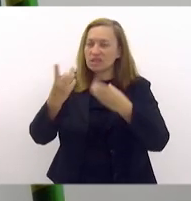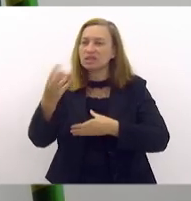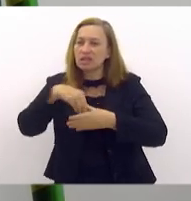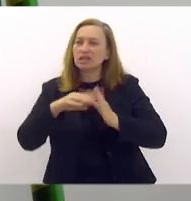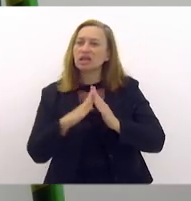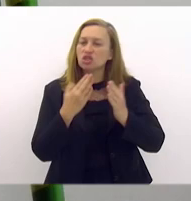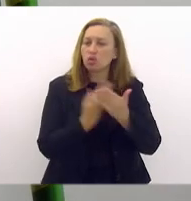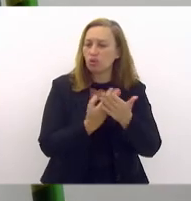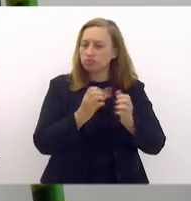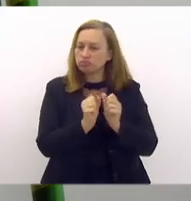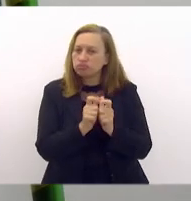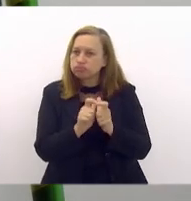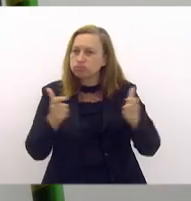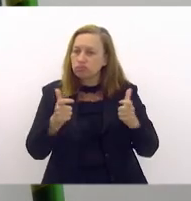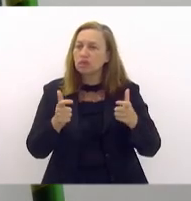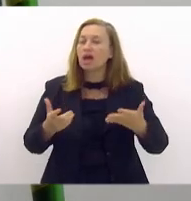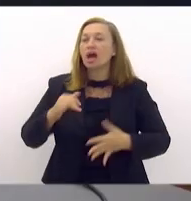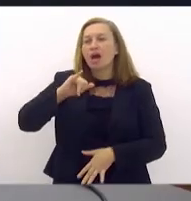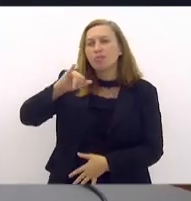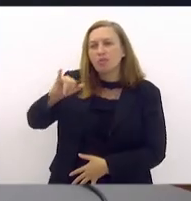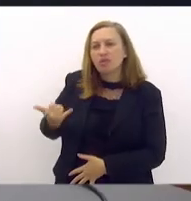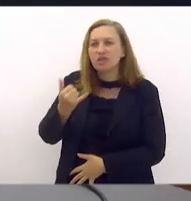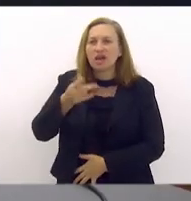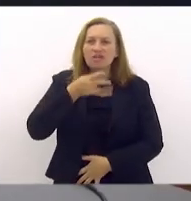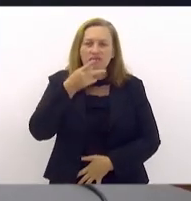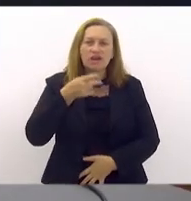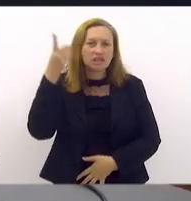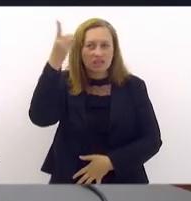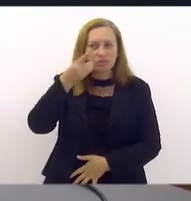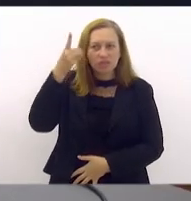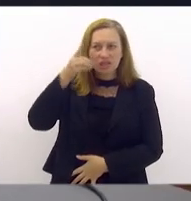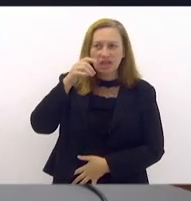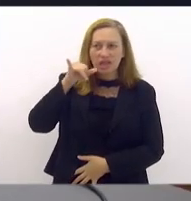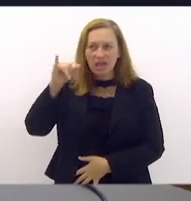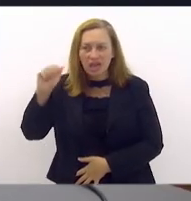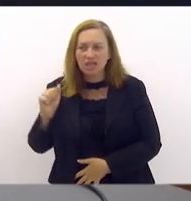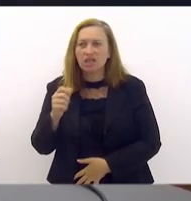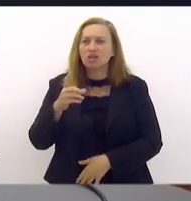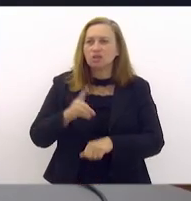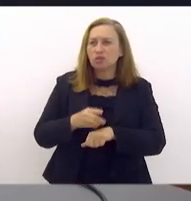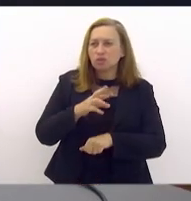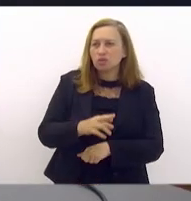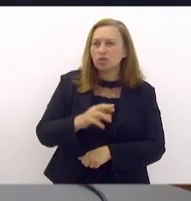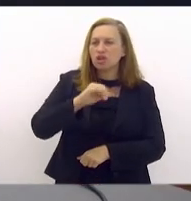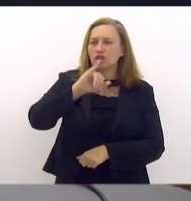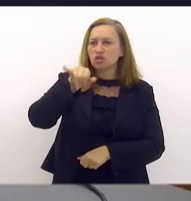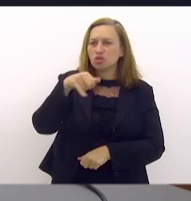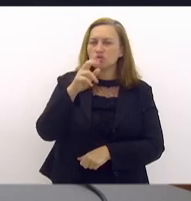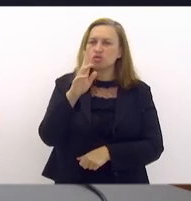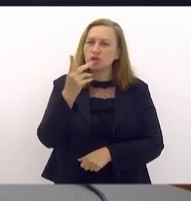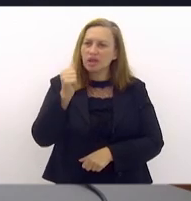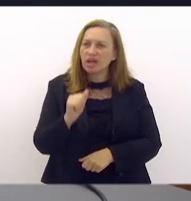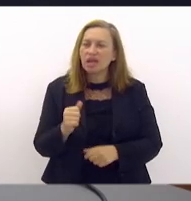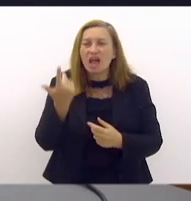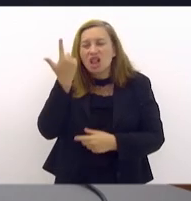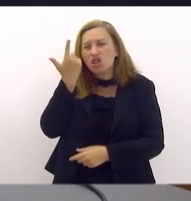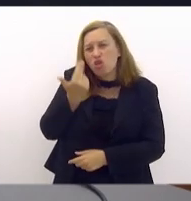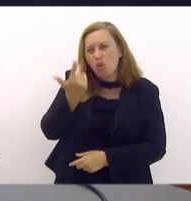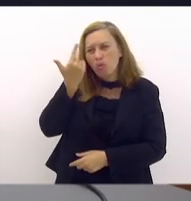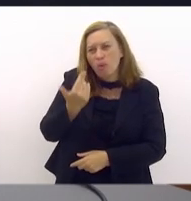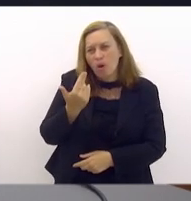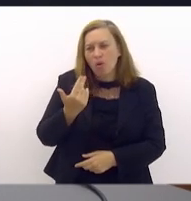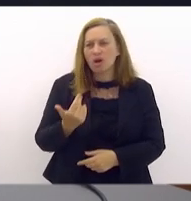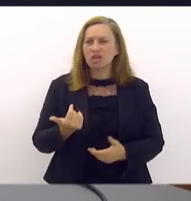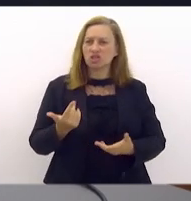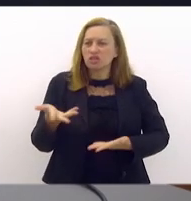muito grande. É isso, obrigado. Aproveitando a fala da deputada Índia, doutora Juliana, é comum a gente poder estabelecer, por